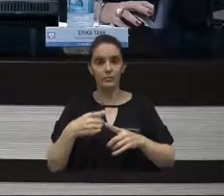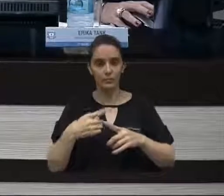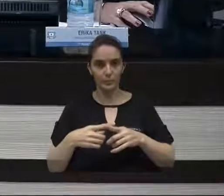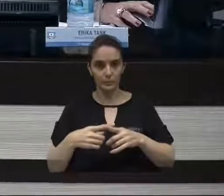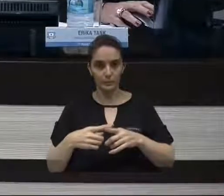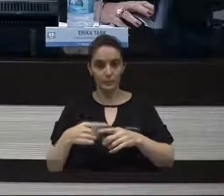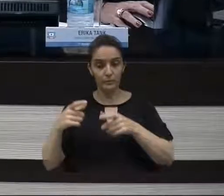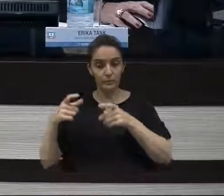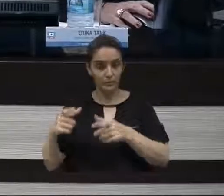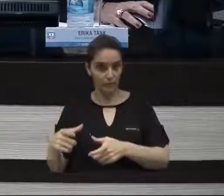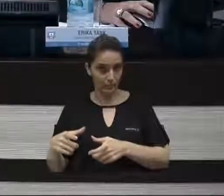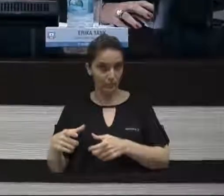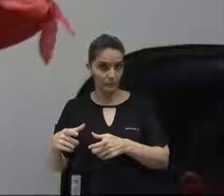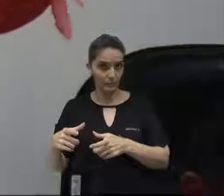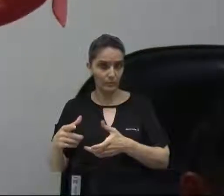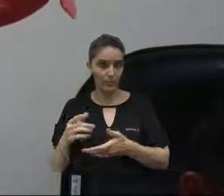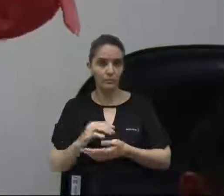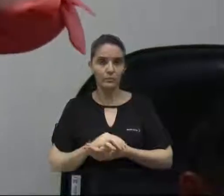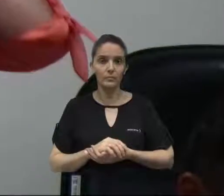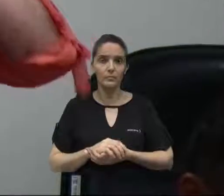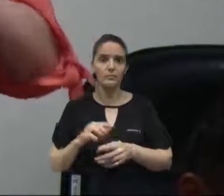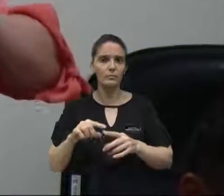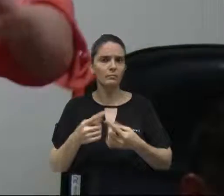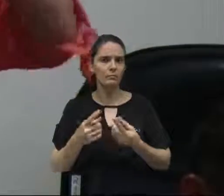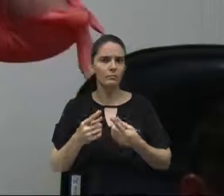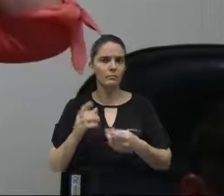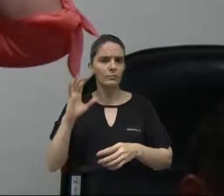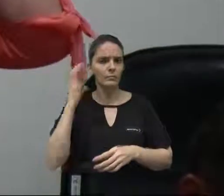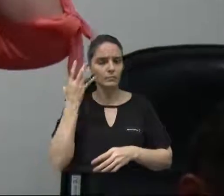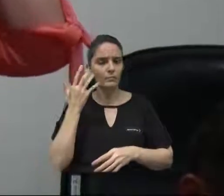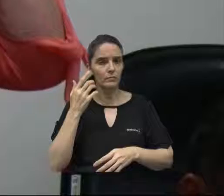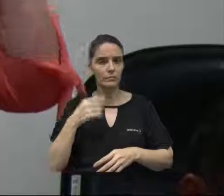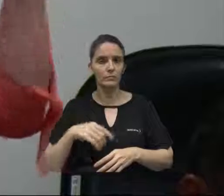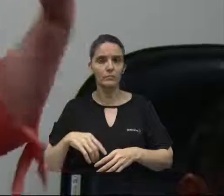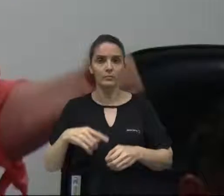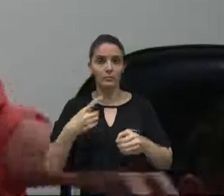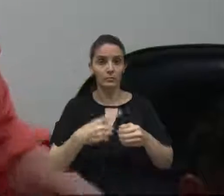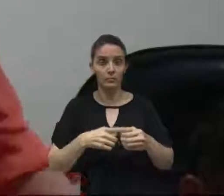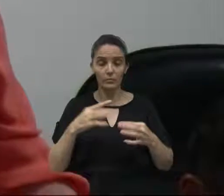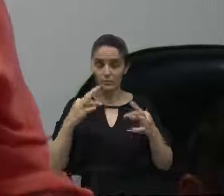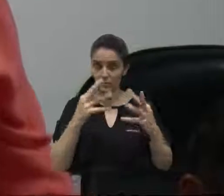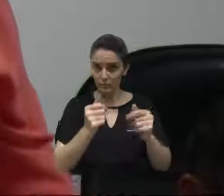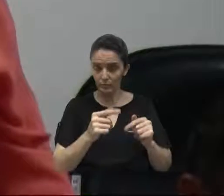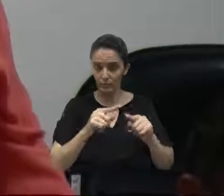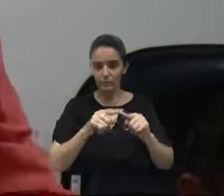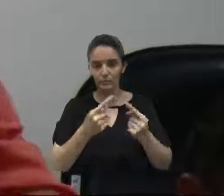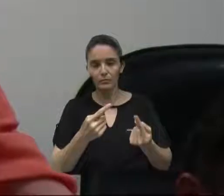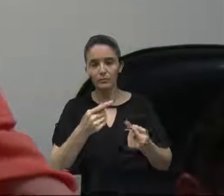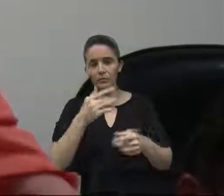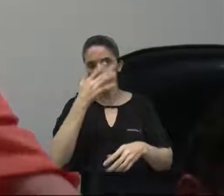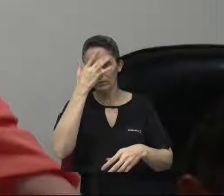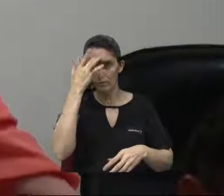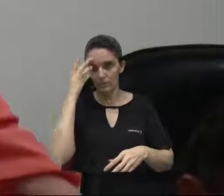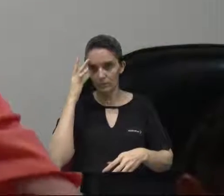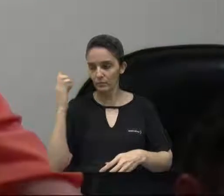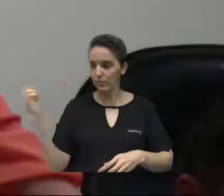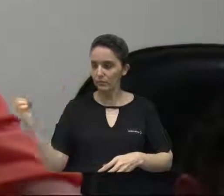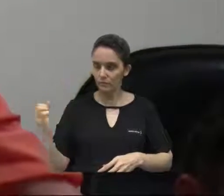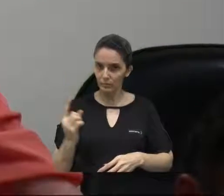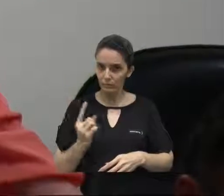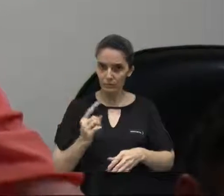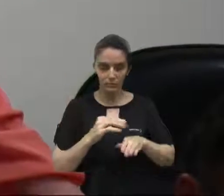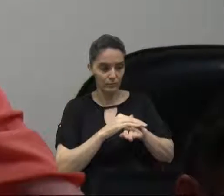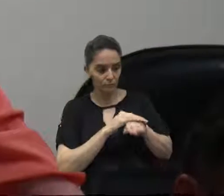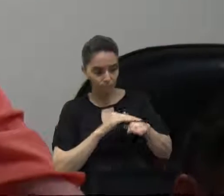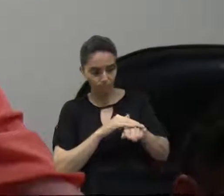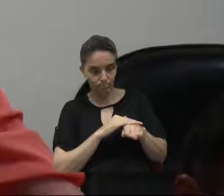esse local, mas, na verdade, isso acontece na cidade toda. Mas como uma munícipe veio me procurar, e ela estava muito